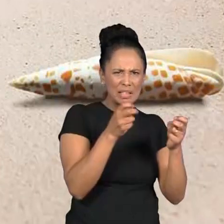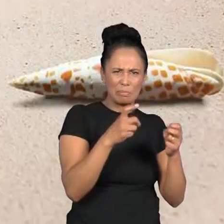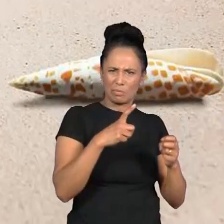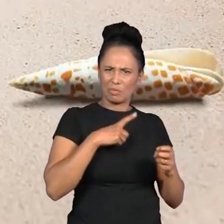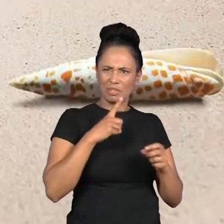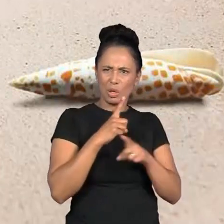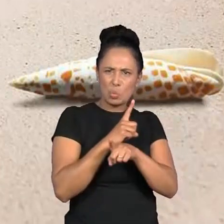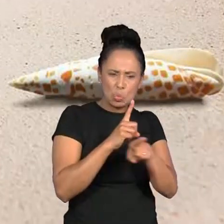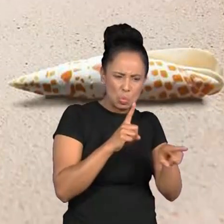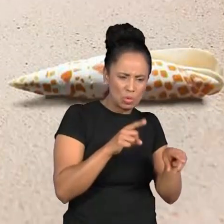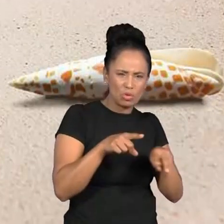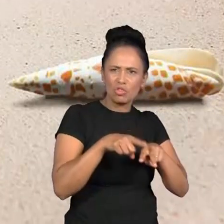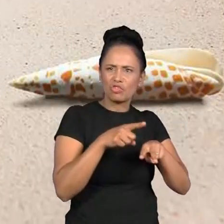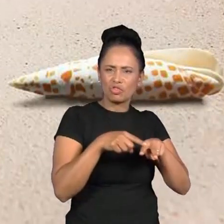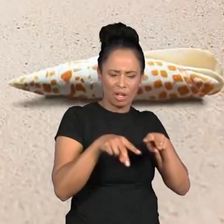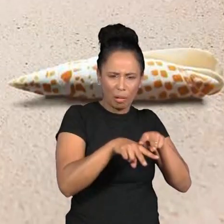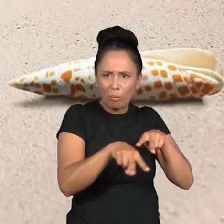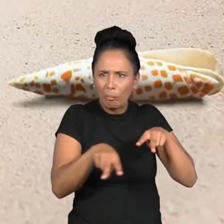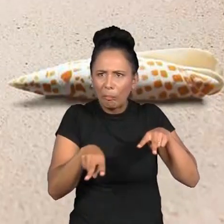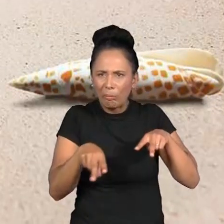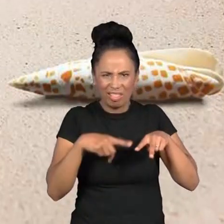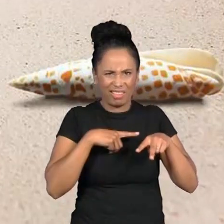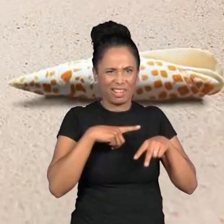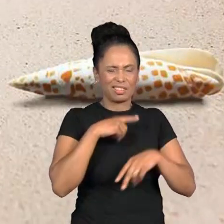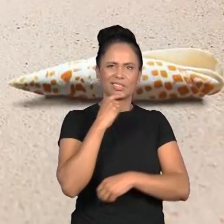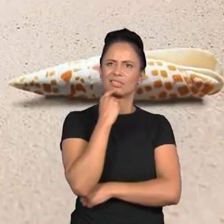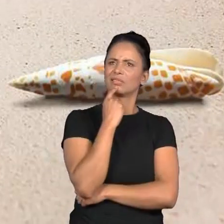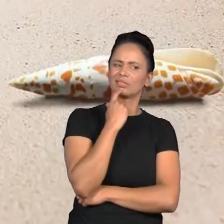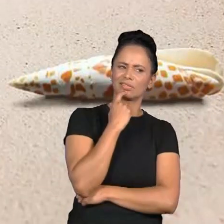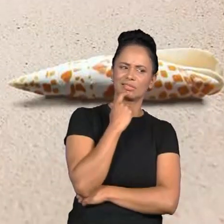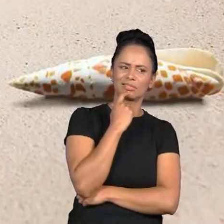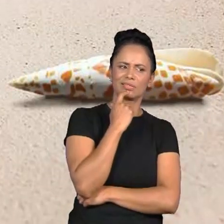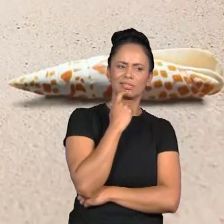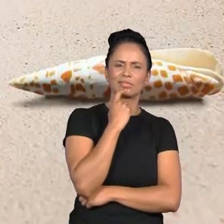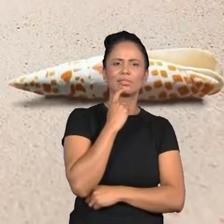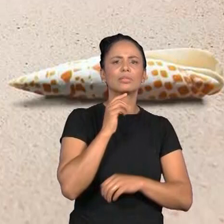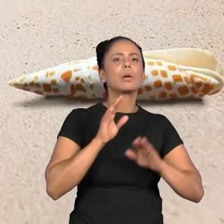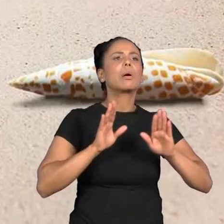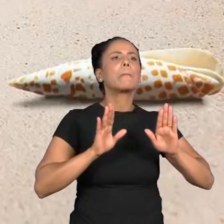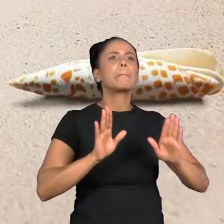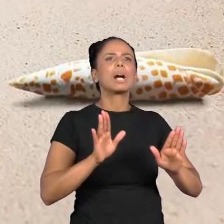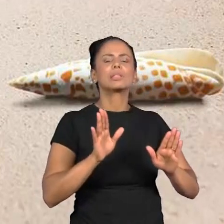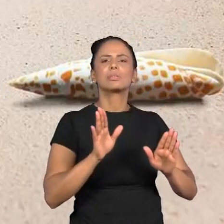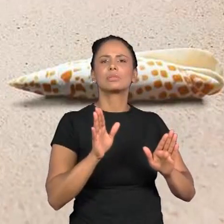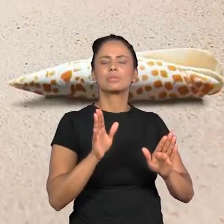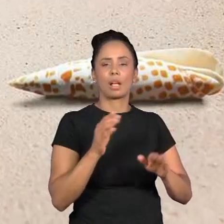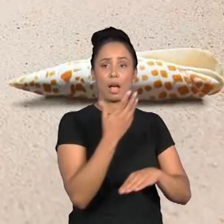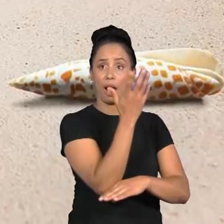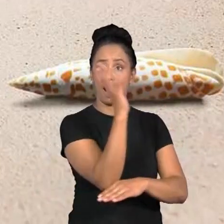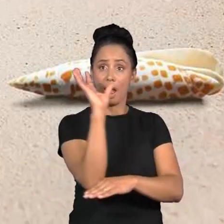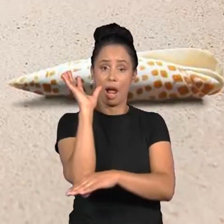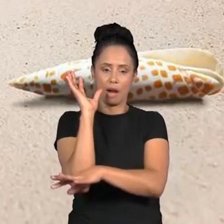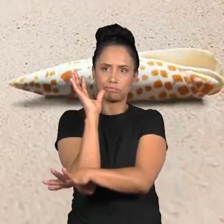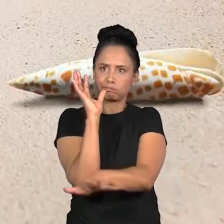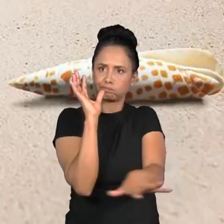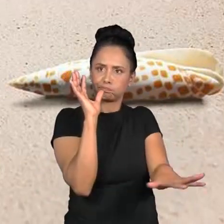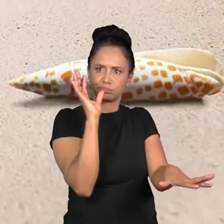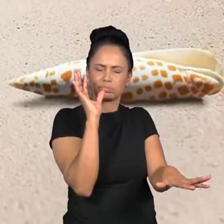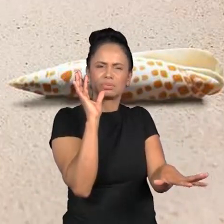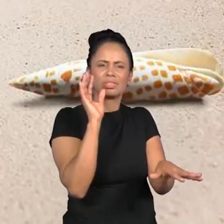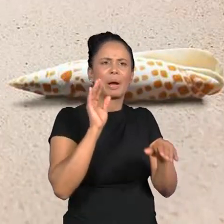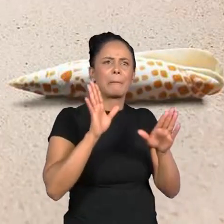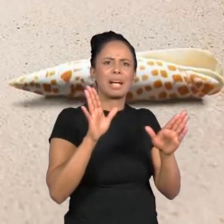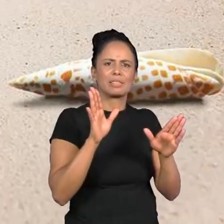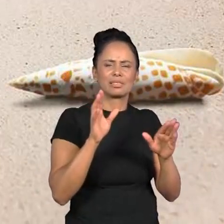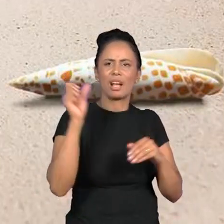objetos? Nós vimos que das árvores estavam sendo projetados para frente. Aqui nós estamos conseguindo ver de onde vem